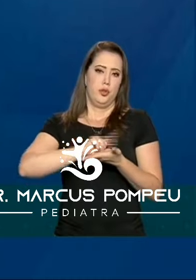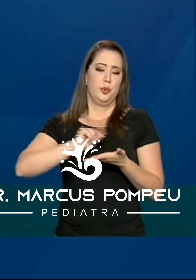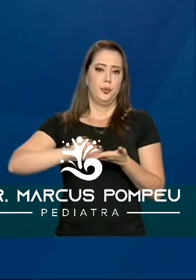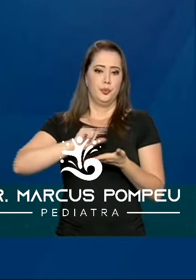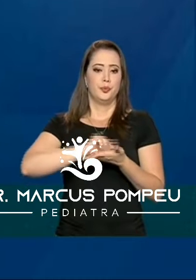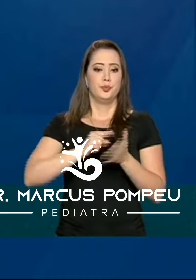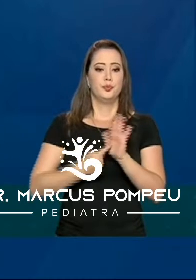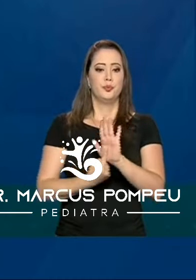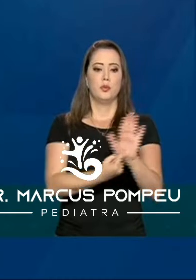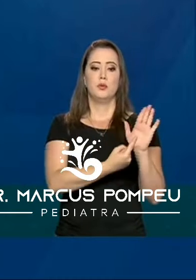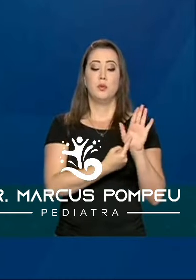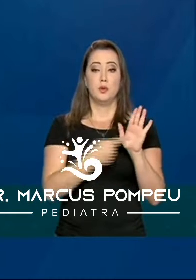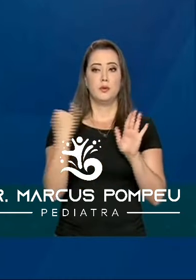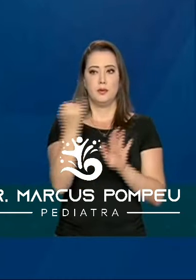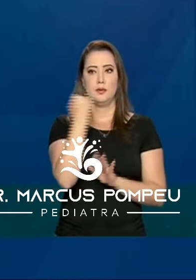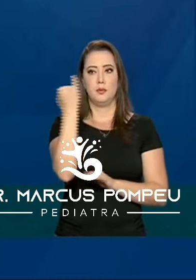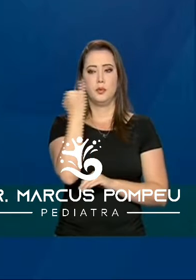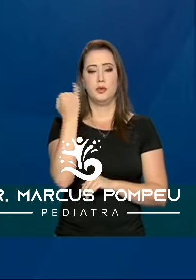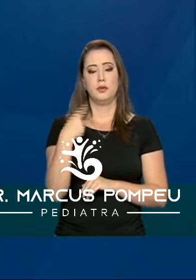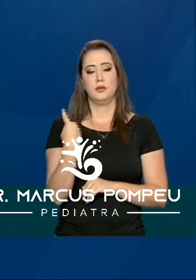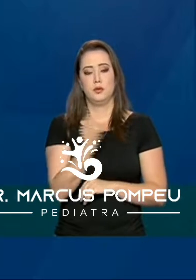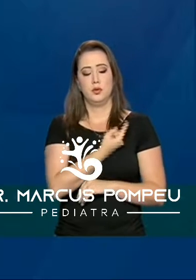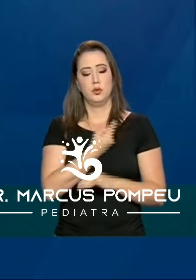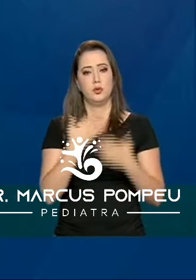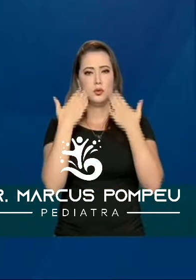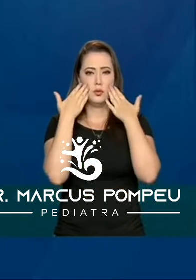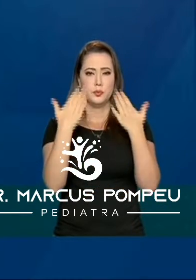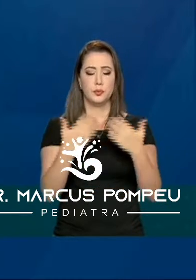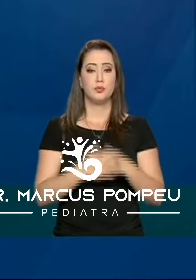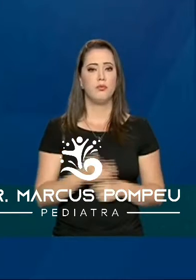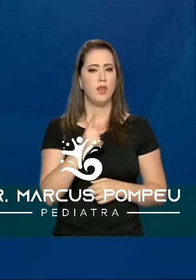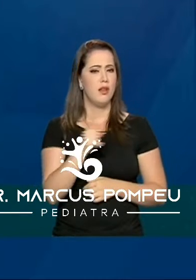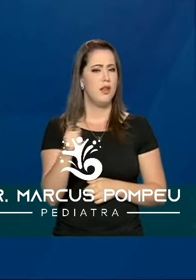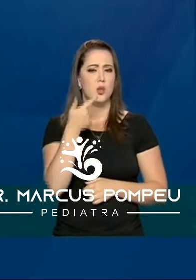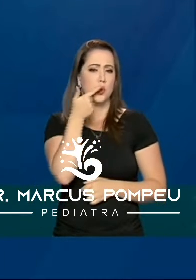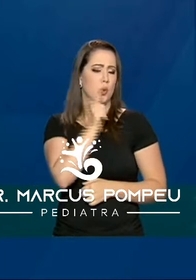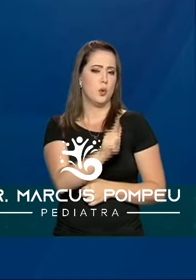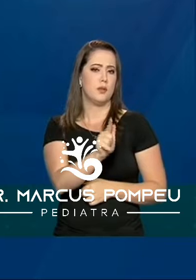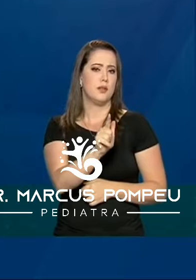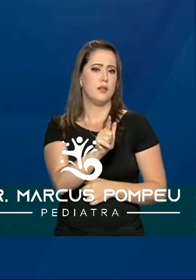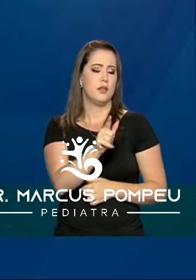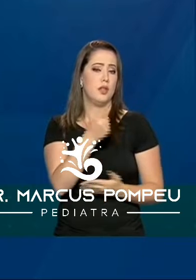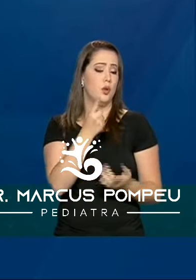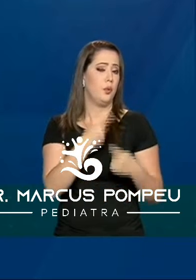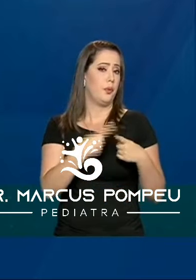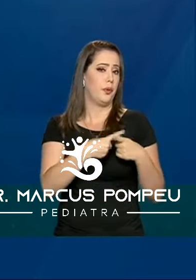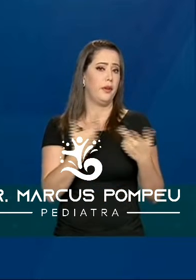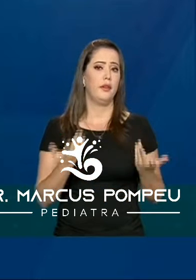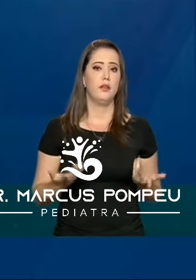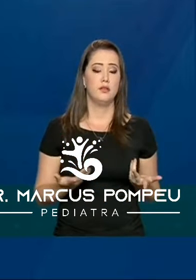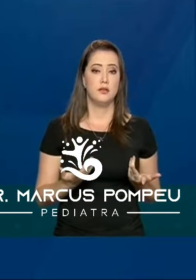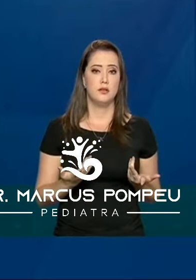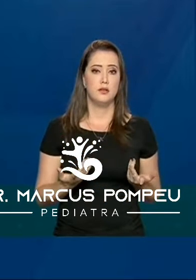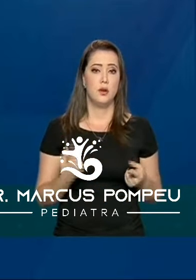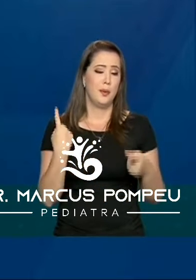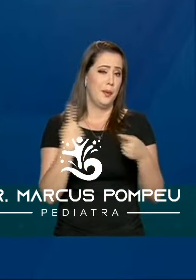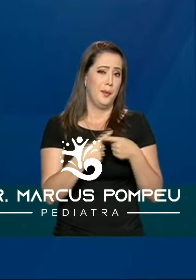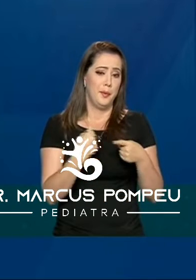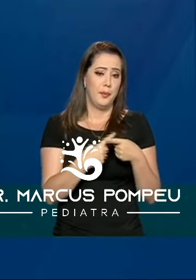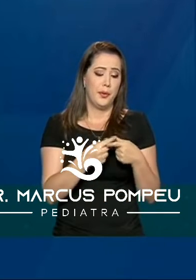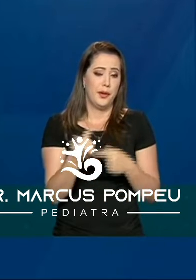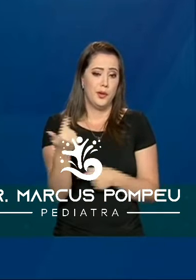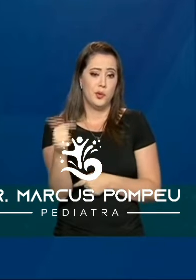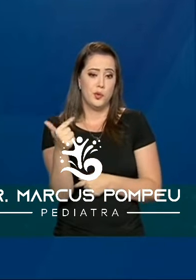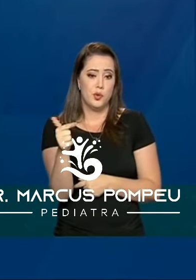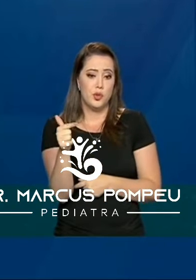é importante vocês terem isso. E eles não conseguiram fazer, você sabe por quê? Um estudo, porque não